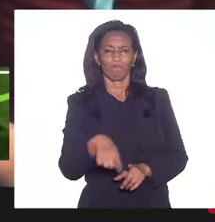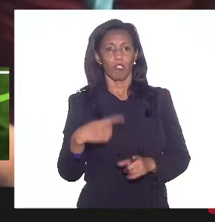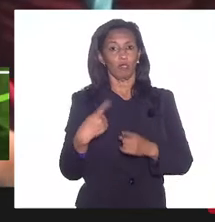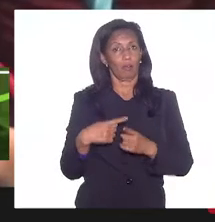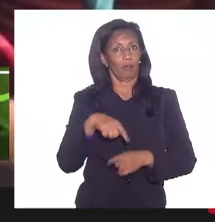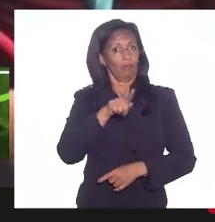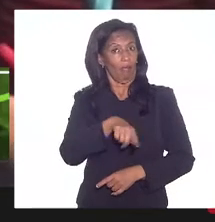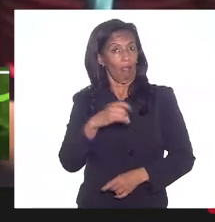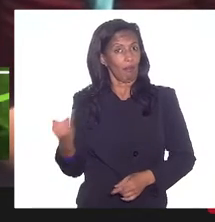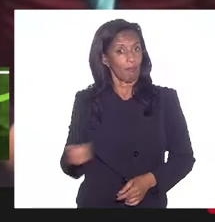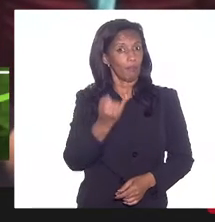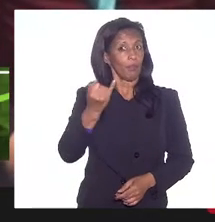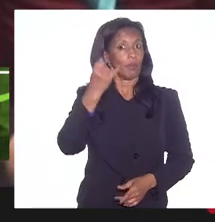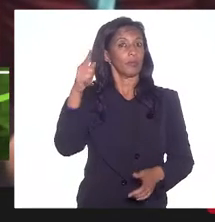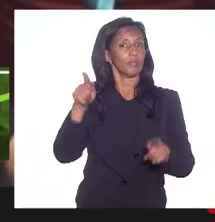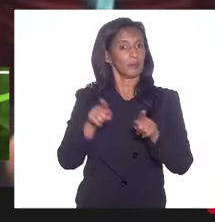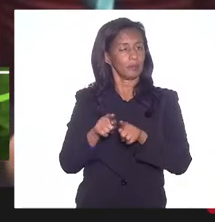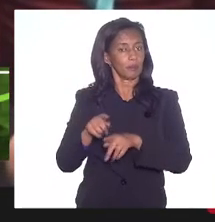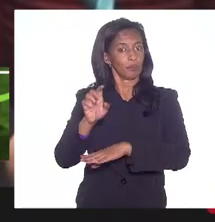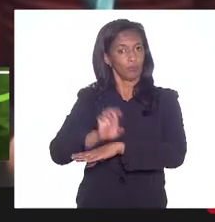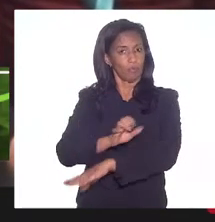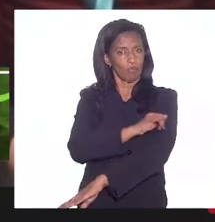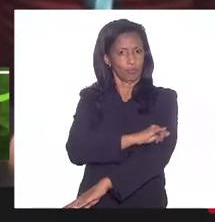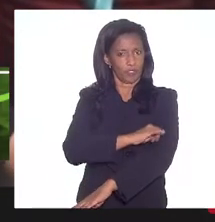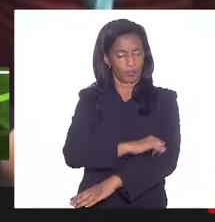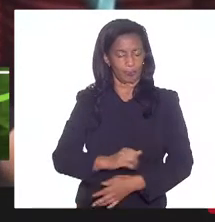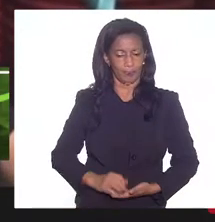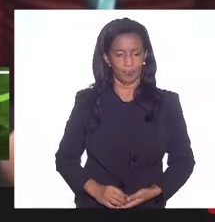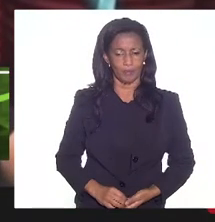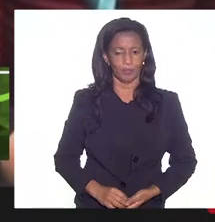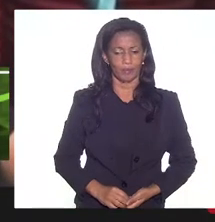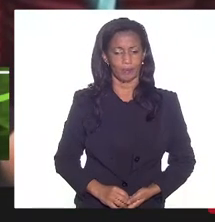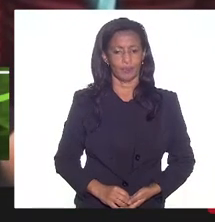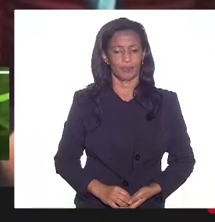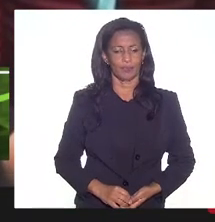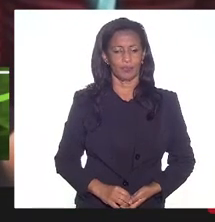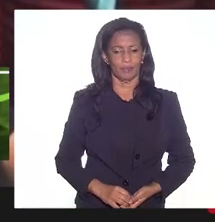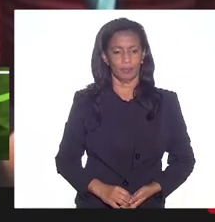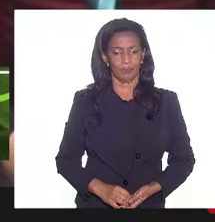relevância também que o Estado do Rio de Janeiro é...